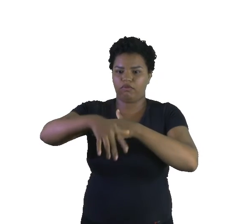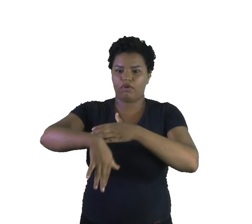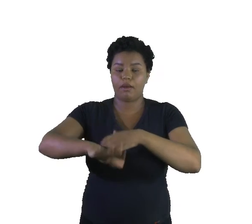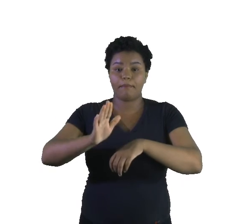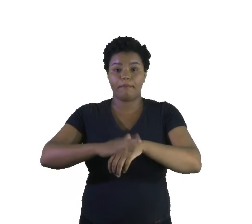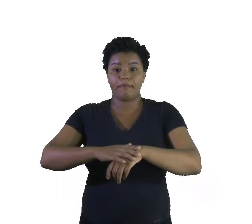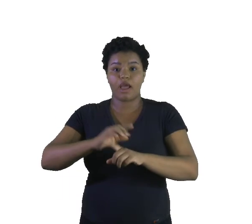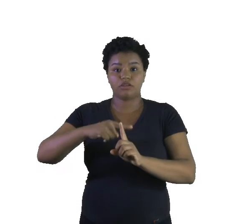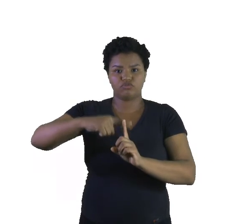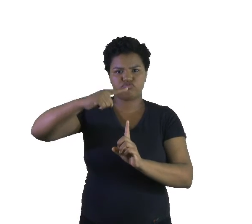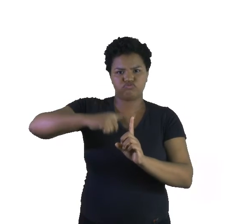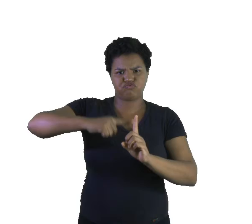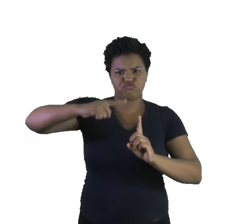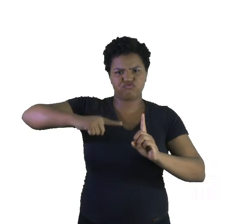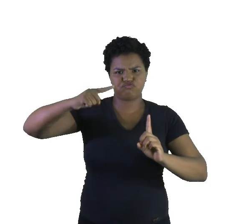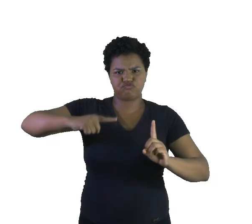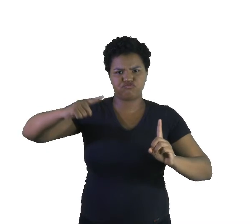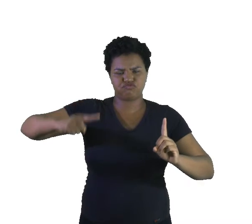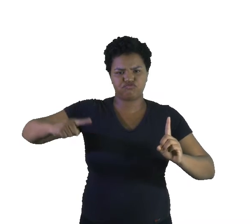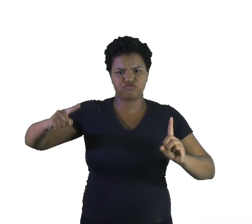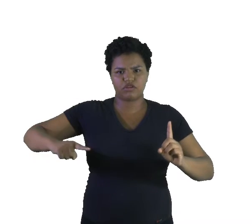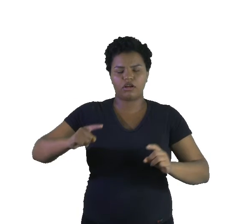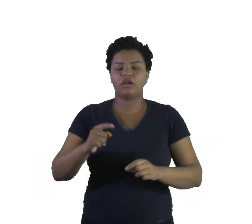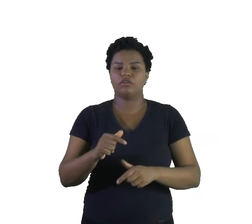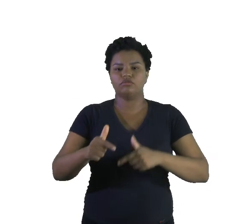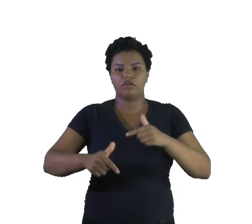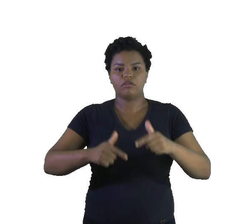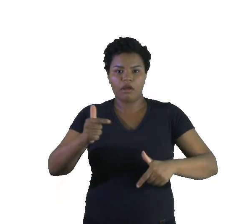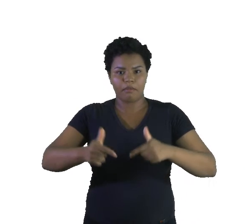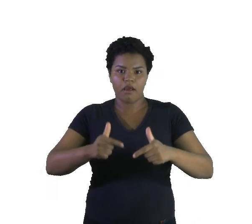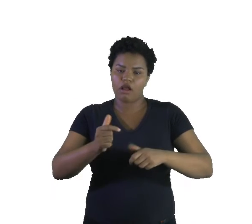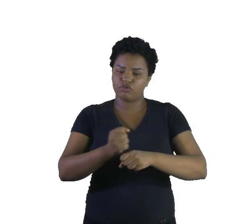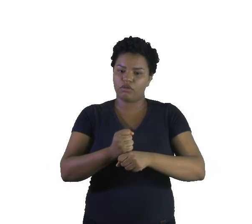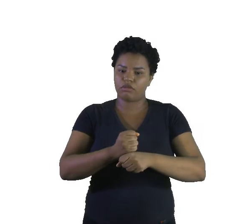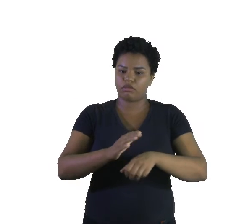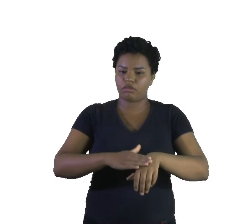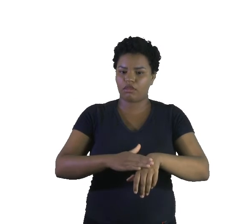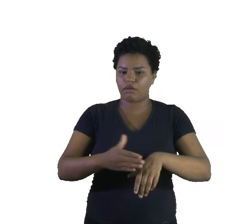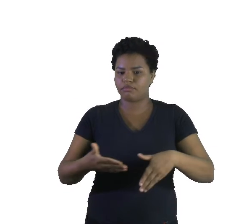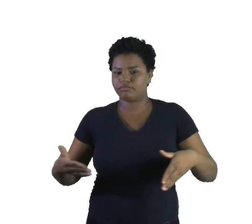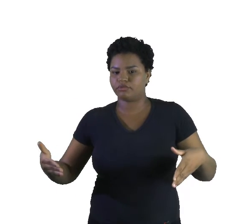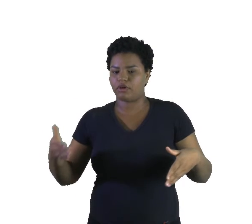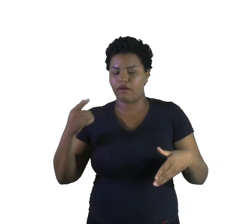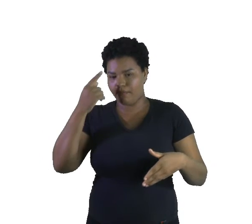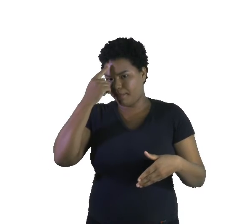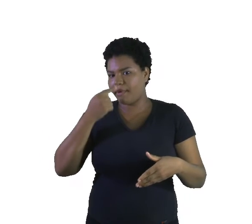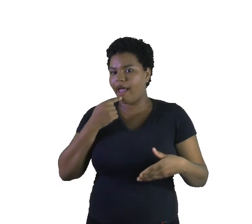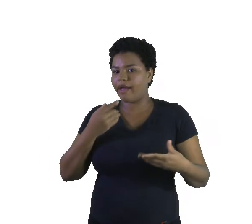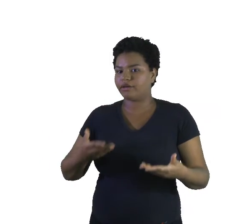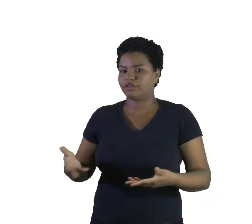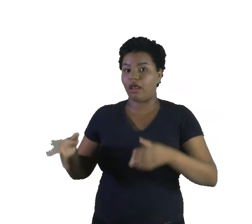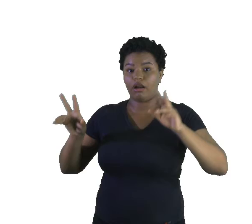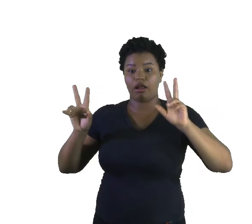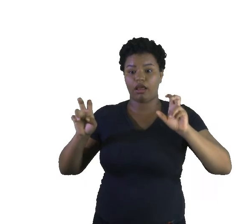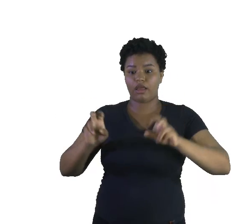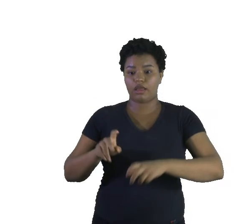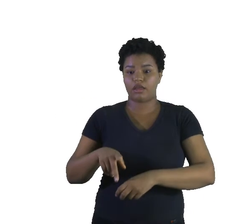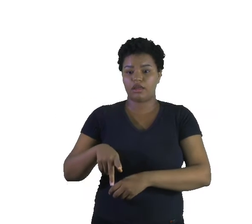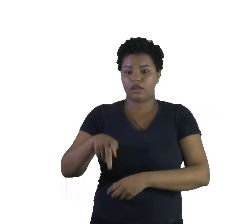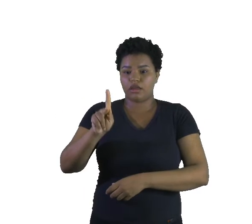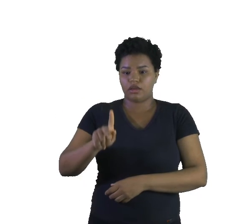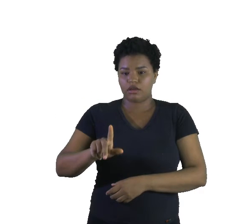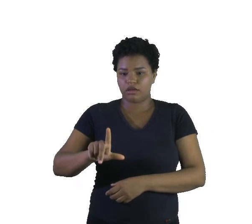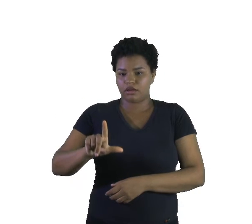nível de atividade dos últimos tempos. Vai aparecer na tela de vocês a imagem dele. Esse título pertence ao Kilauea,